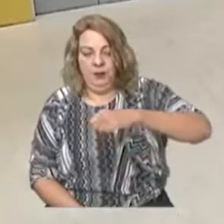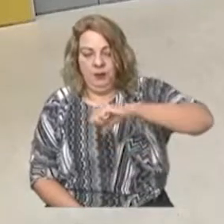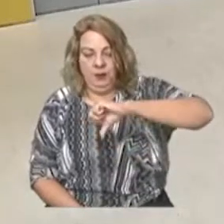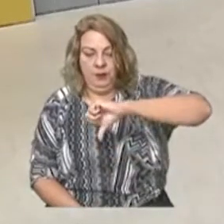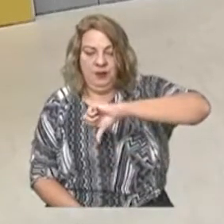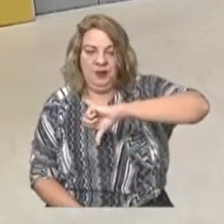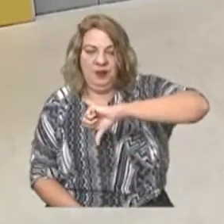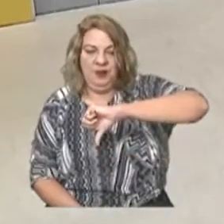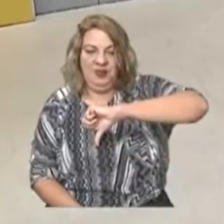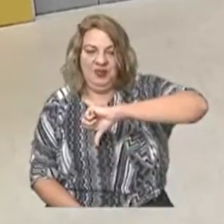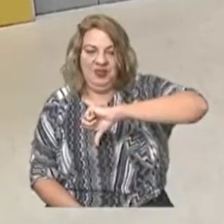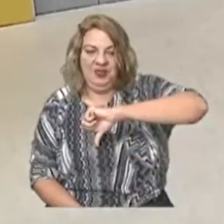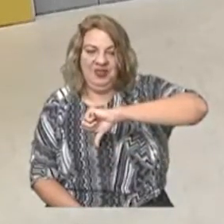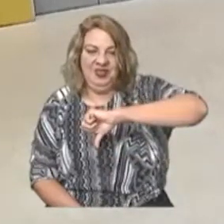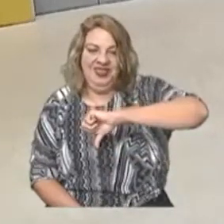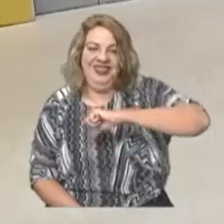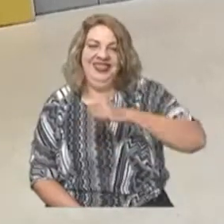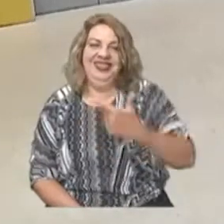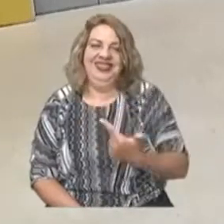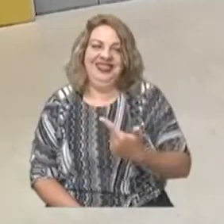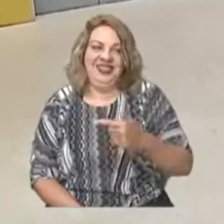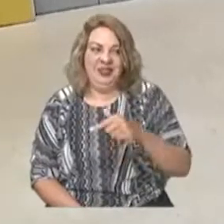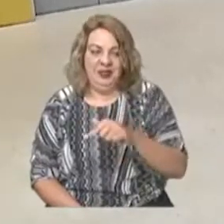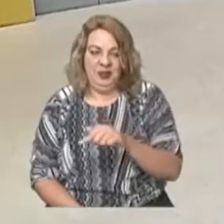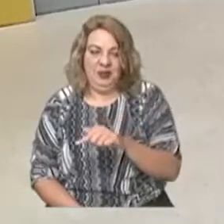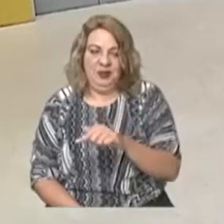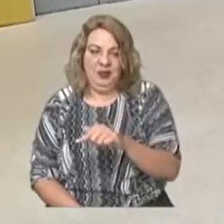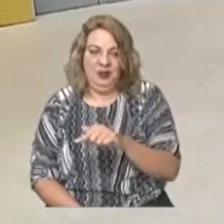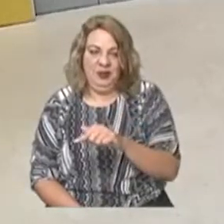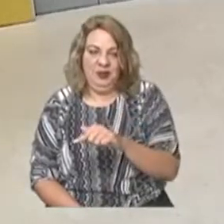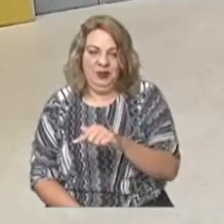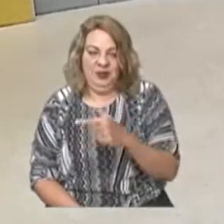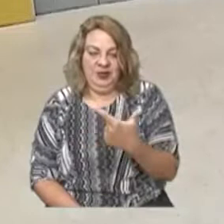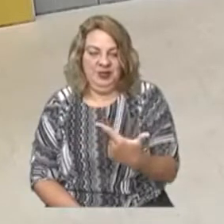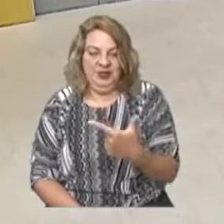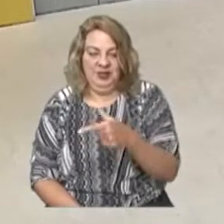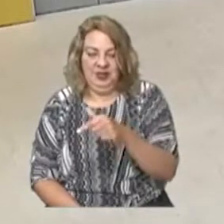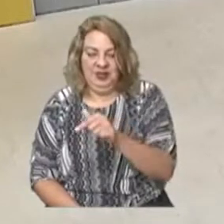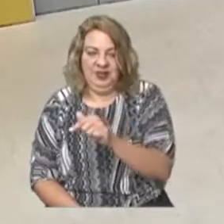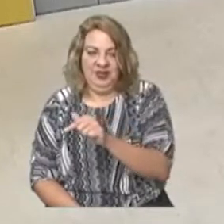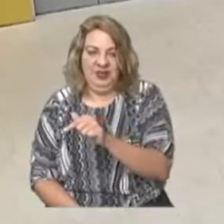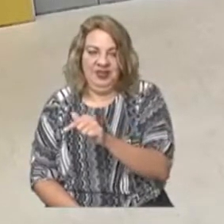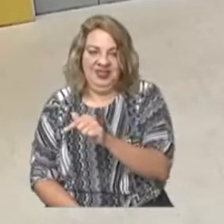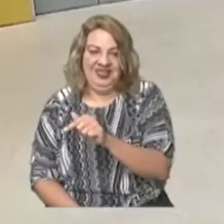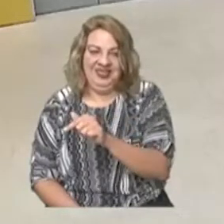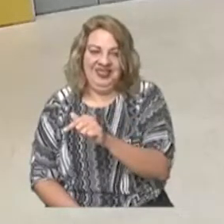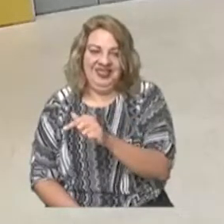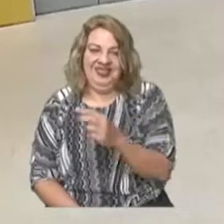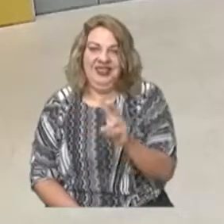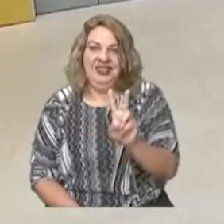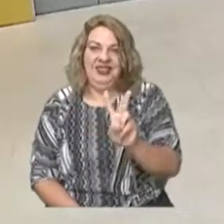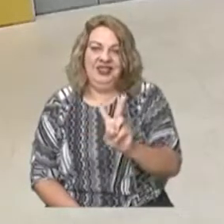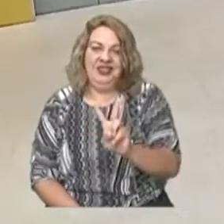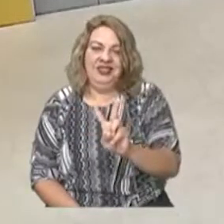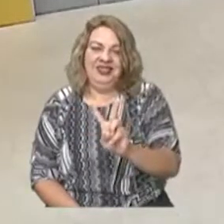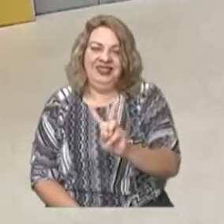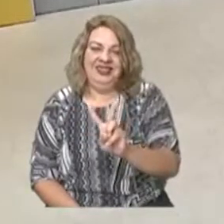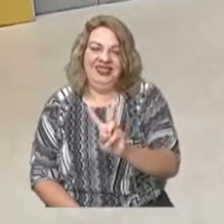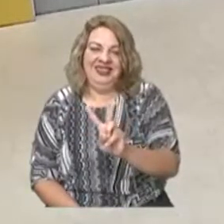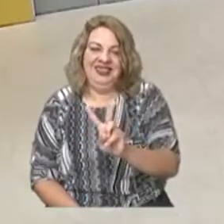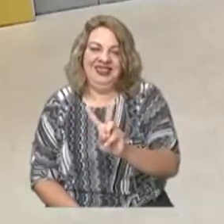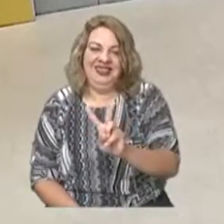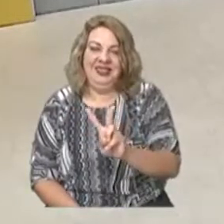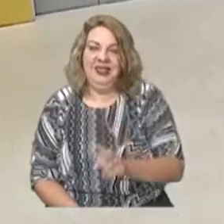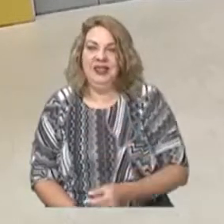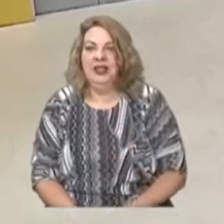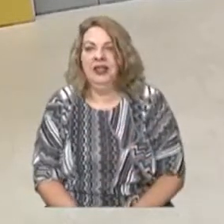tá indo bem, marque também o 27, 27, número 2, número 2 é a bolinha, número